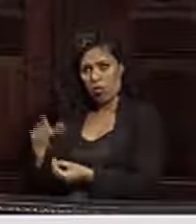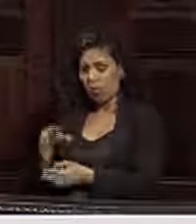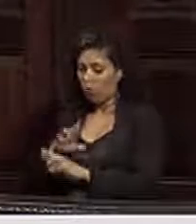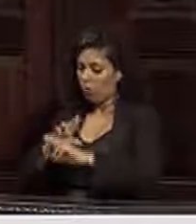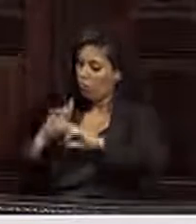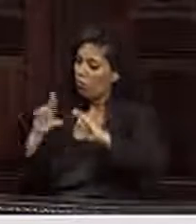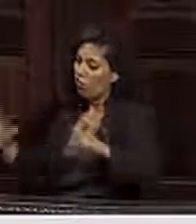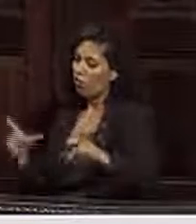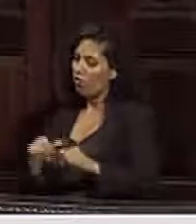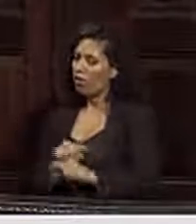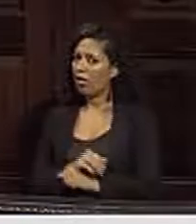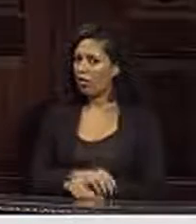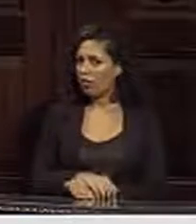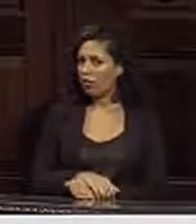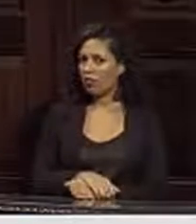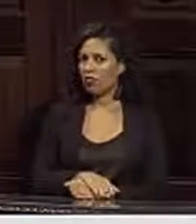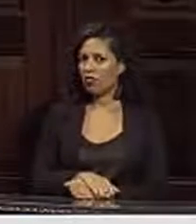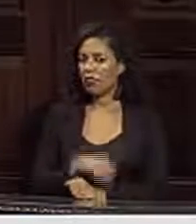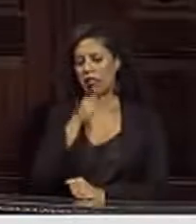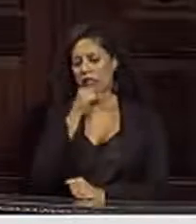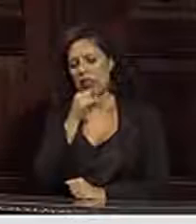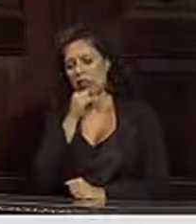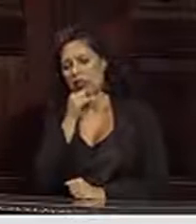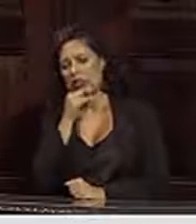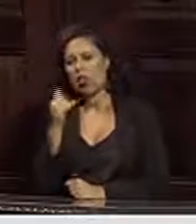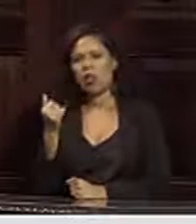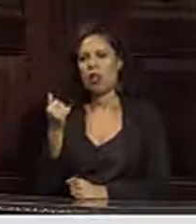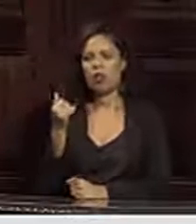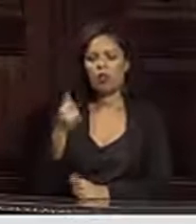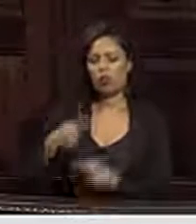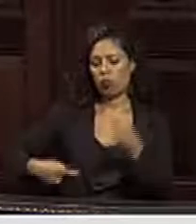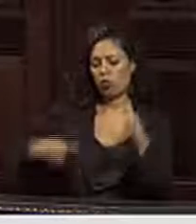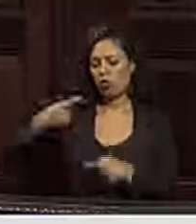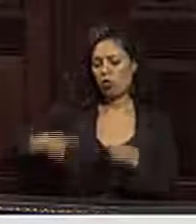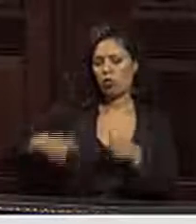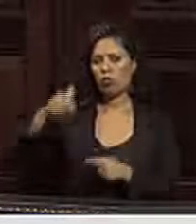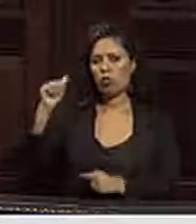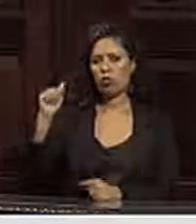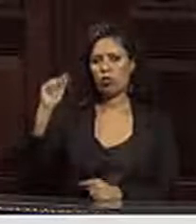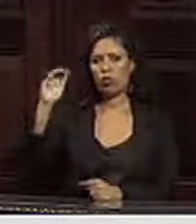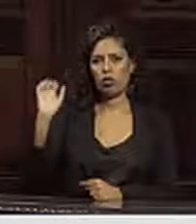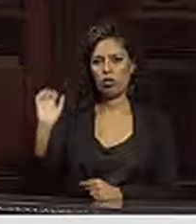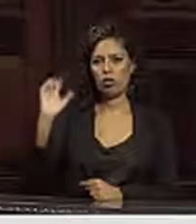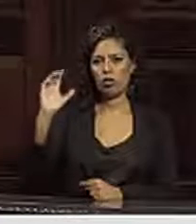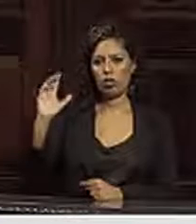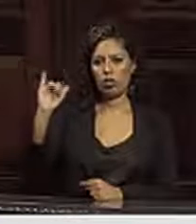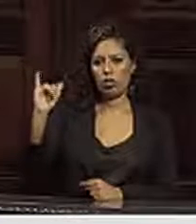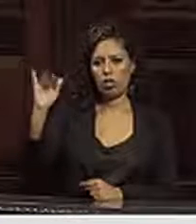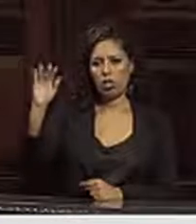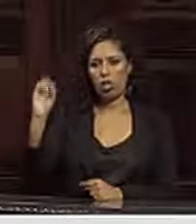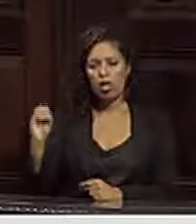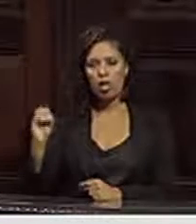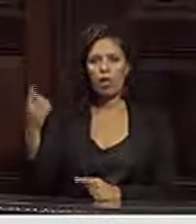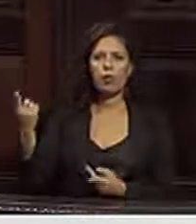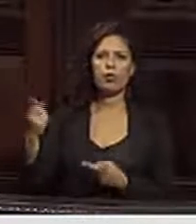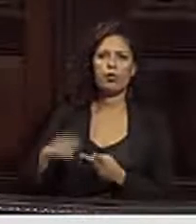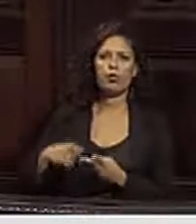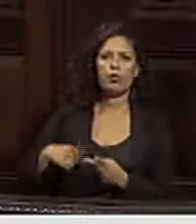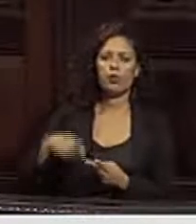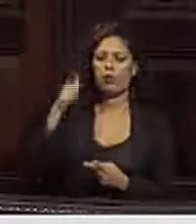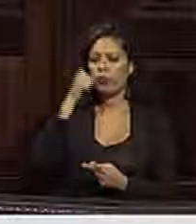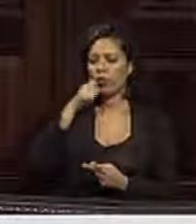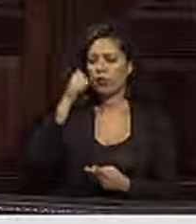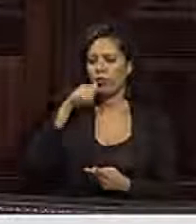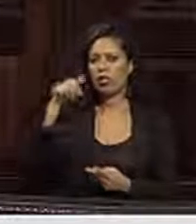do Aécio, no caso, por exemplo, da mulher do Temer,